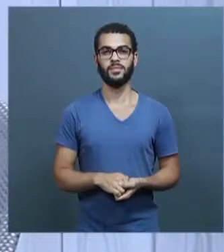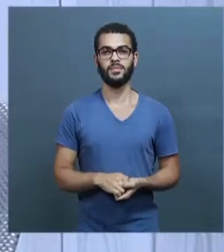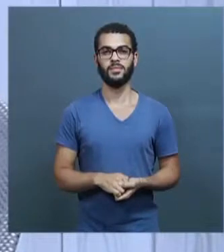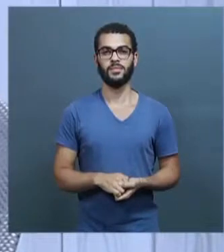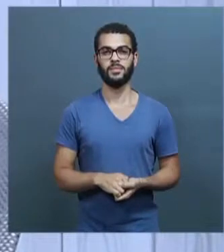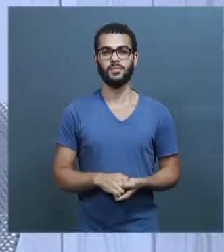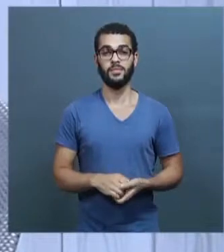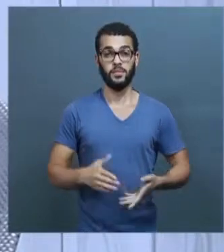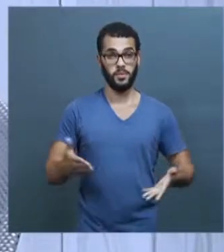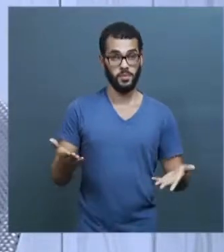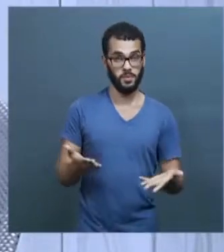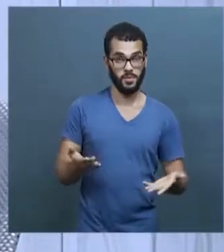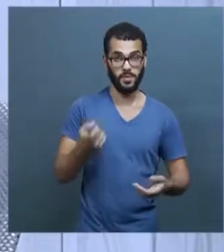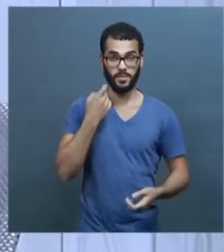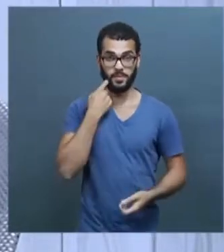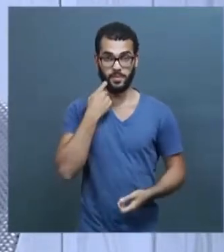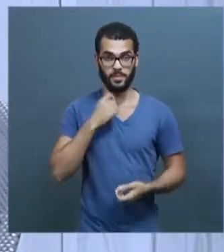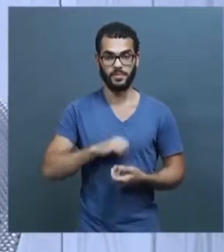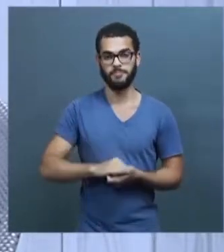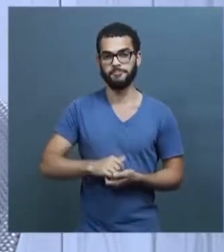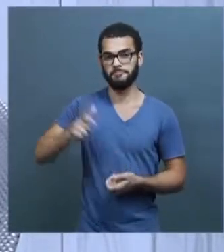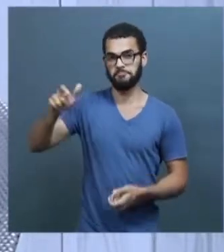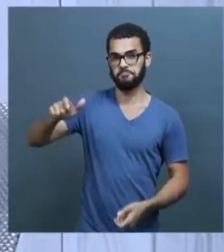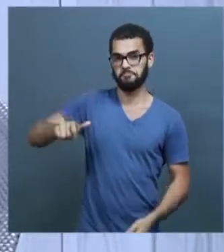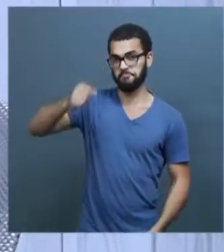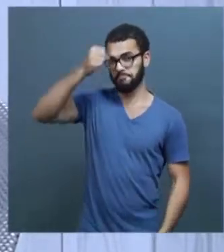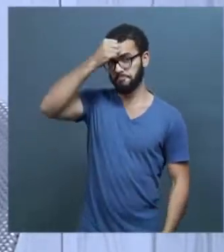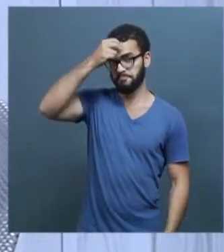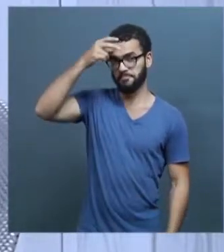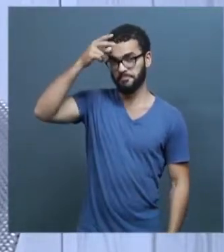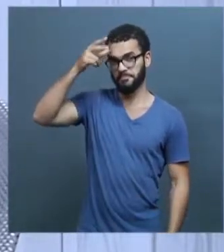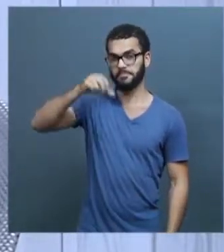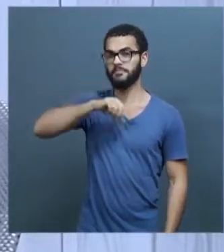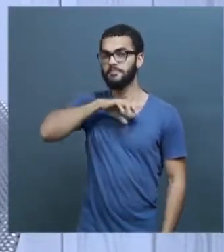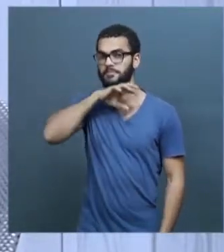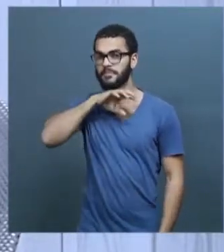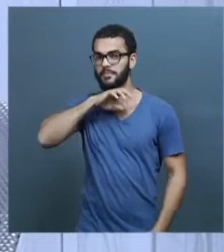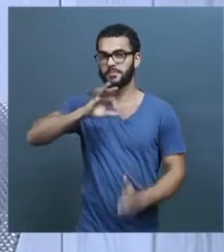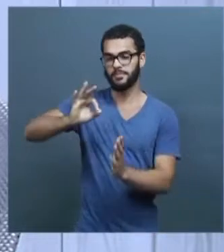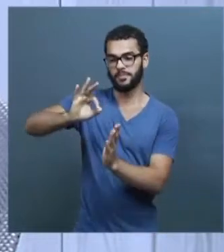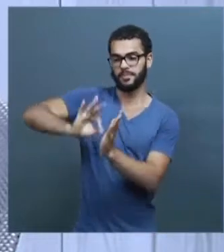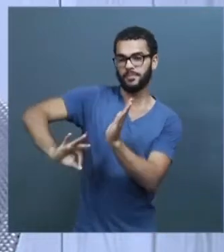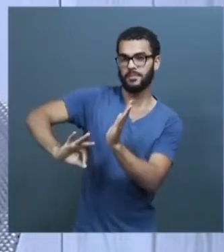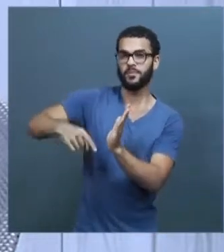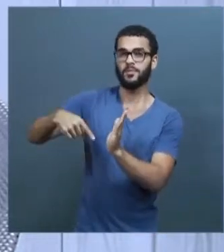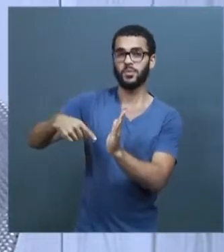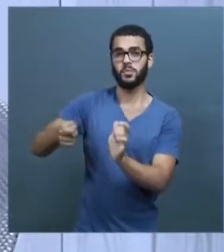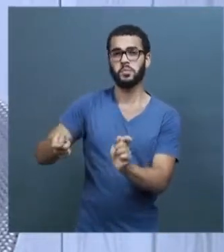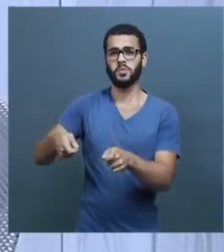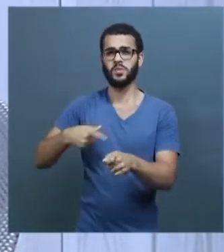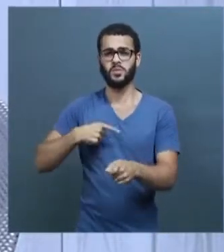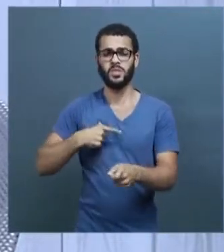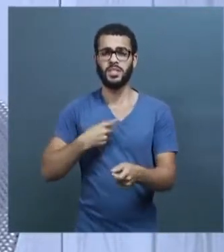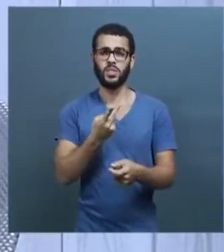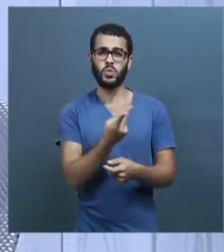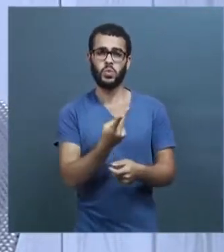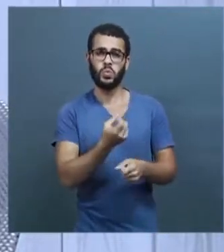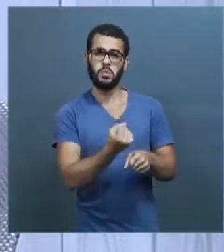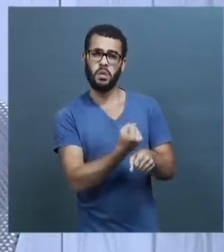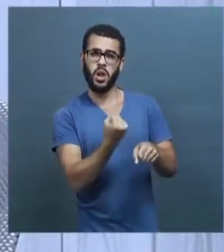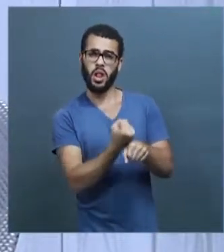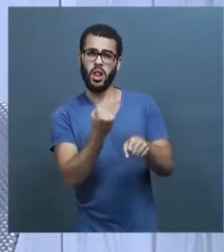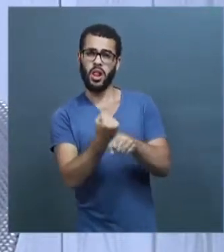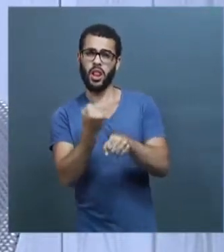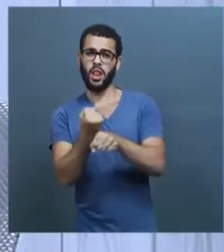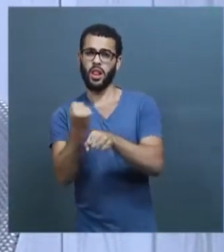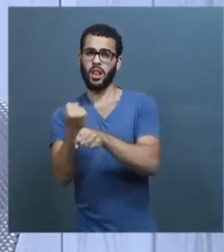Nesta sexta-feira, o prefeito Adelmo Leão assinou a ordem de serviço para o início de mais duas obras e também para o início